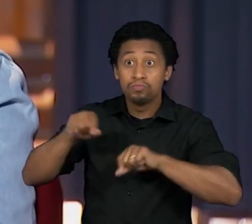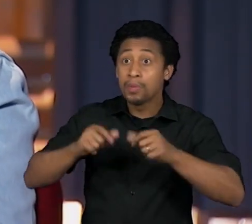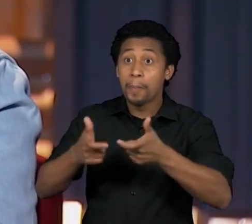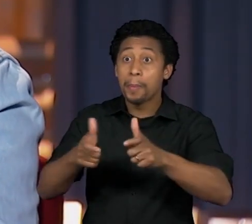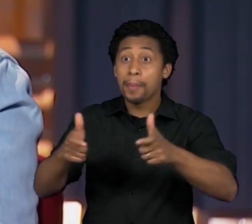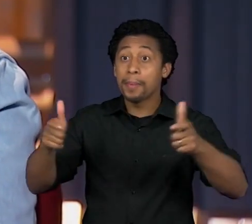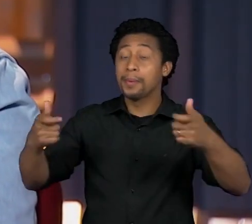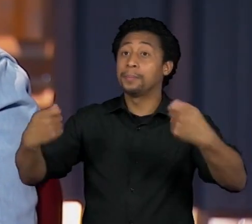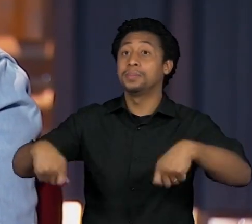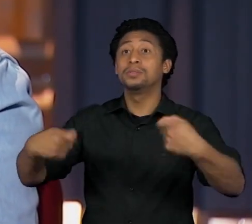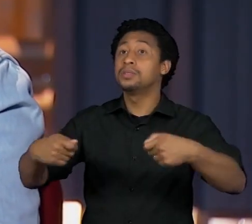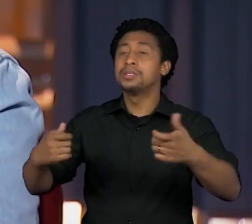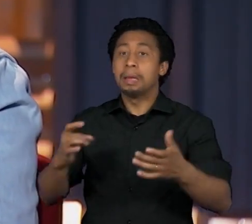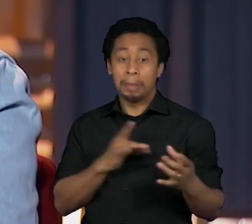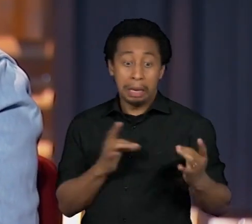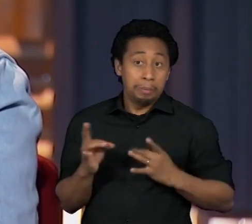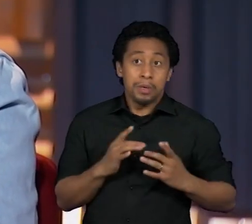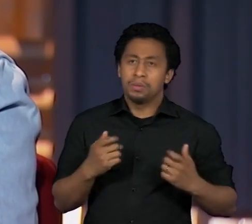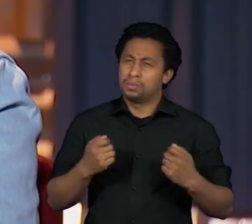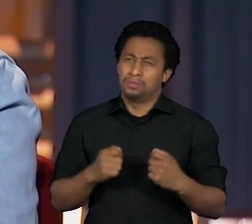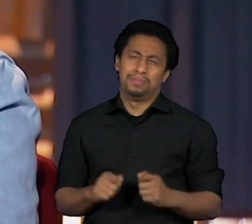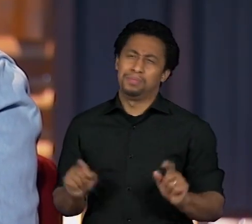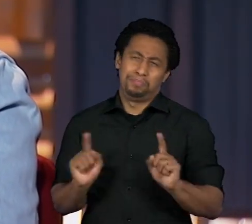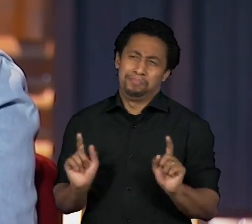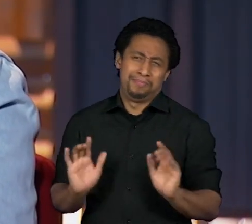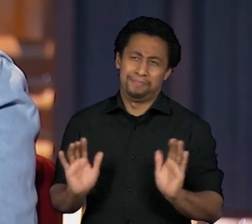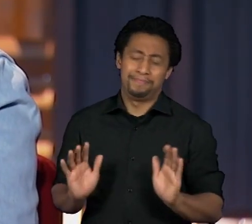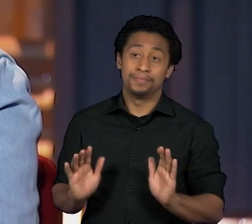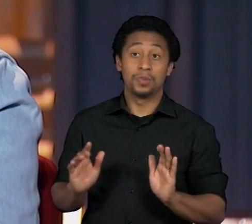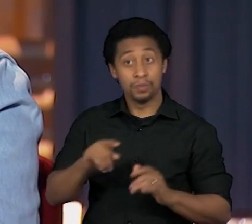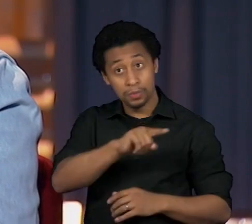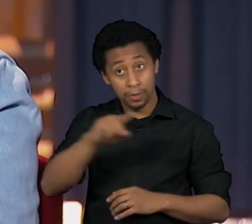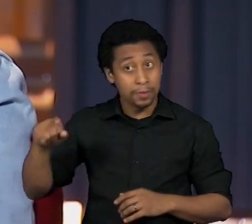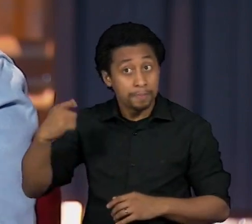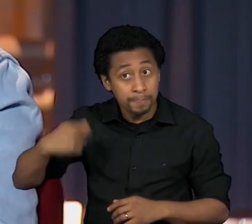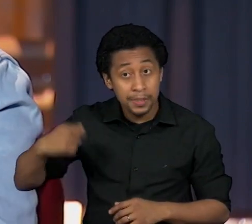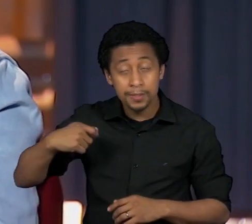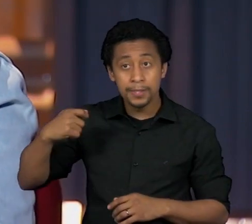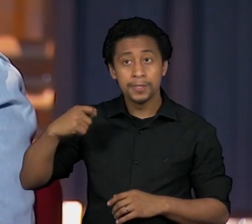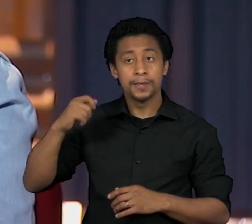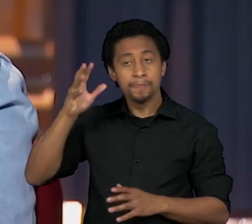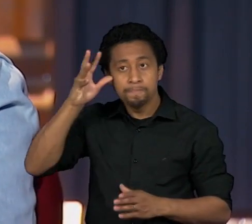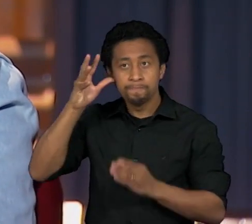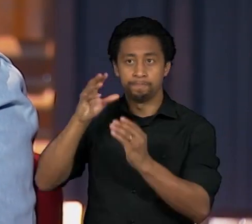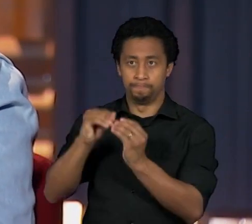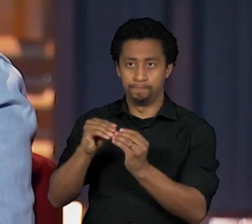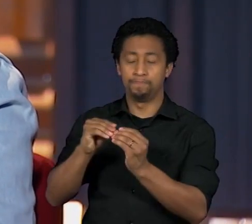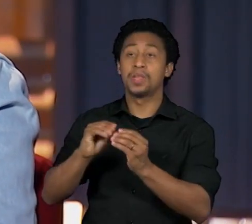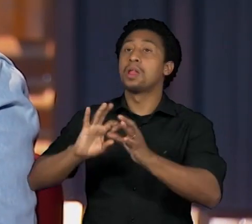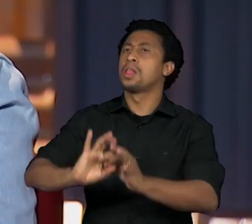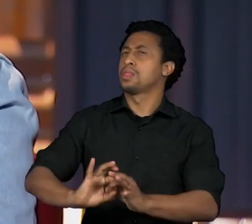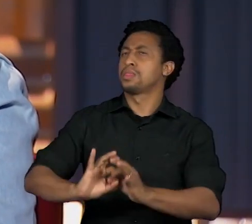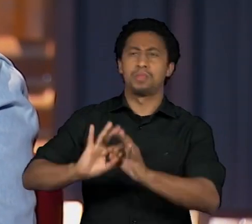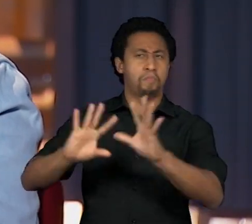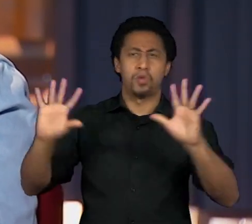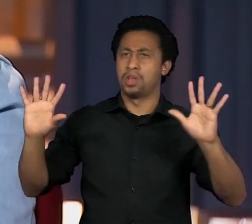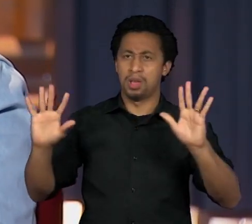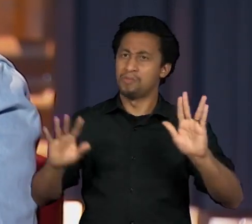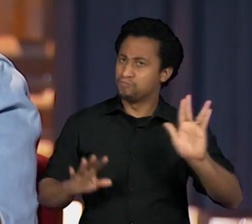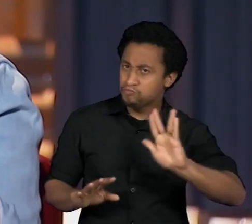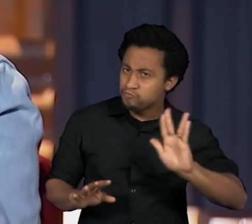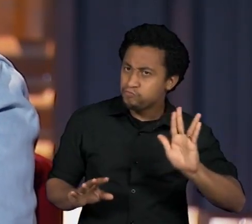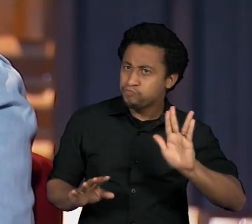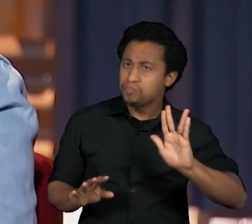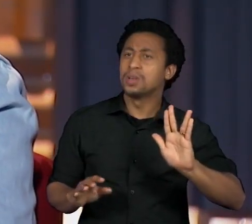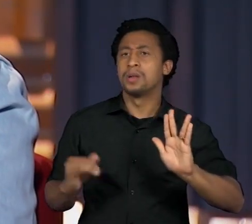Não precisa ter medo. E outra coisa que é importante a gente ter noção. A liberação geral é o estado atual de coisas. Hoje,